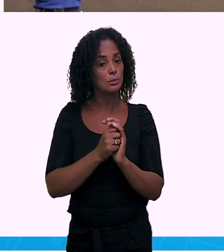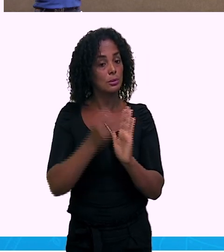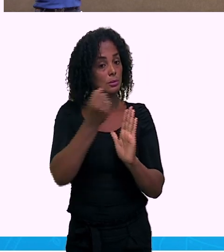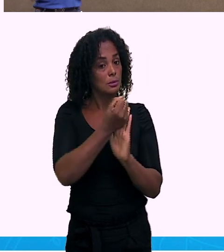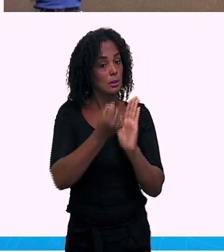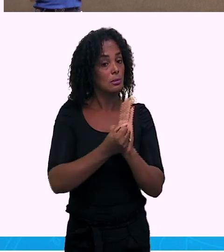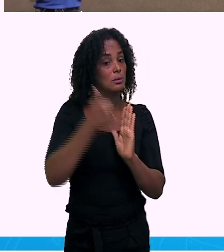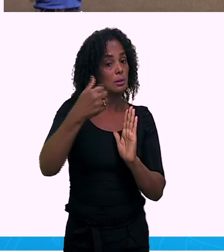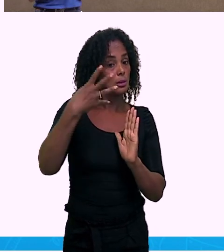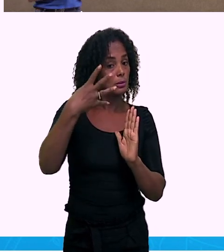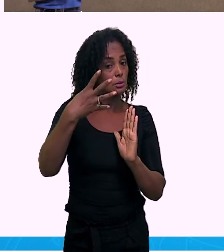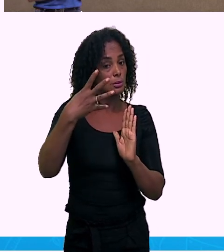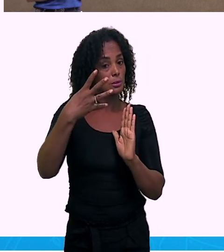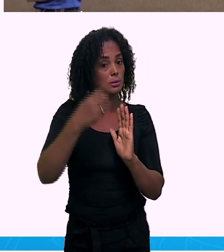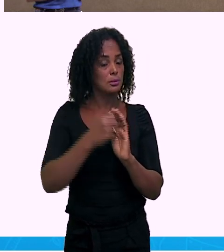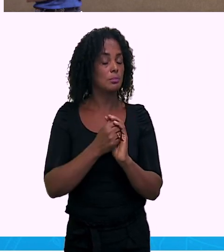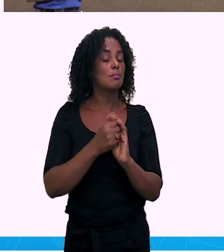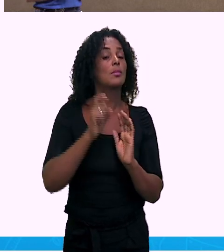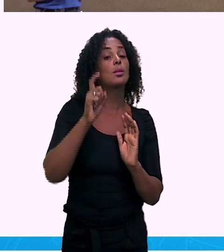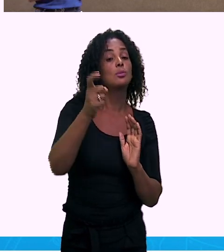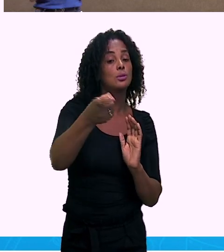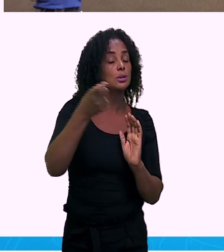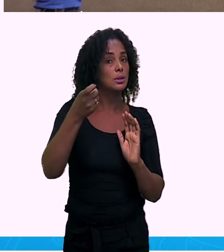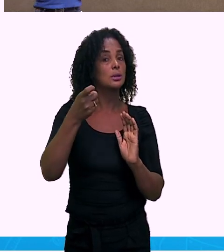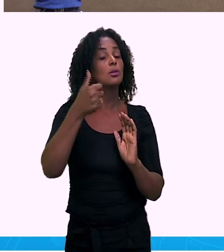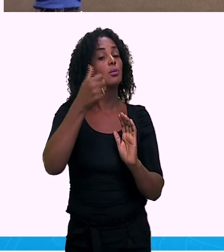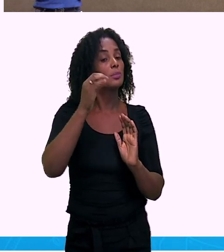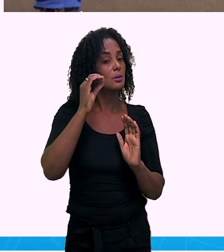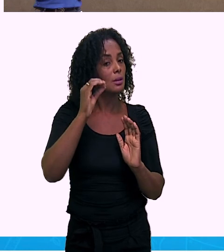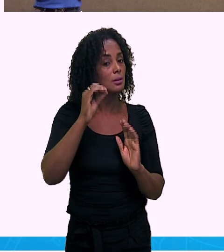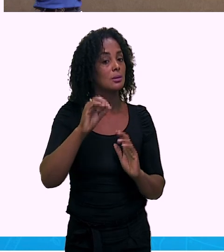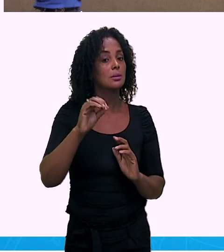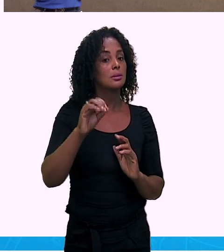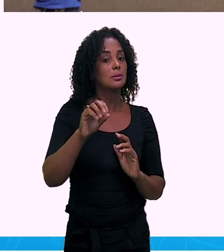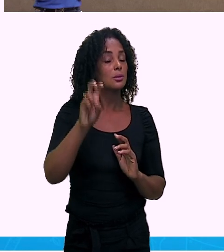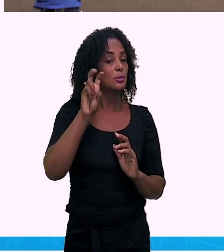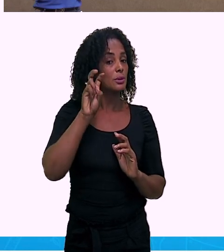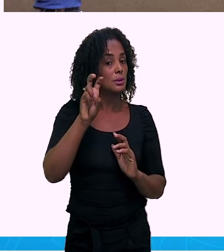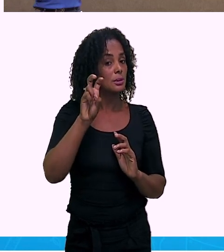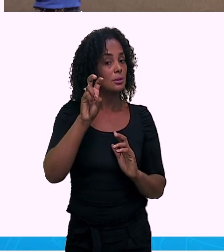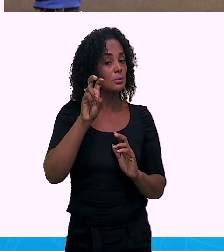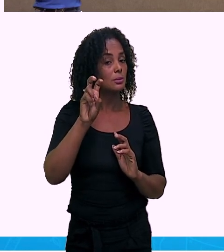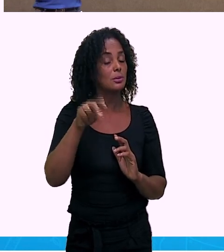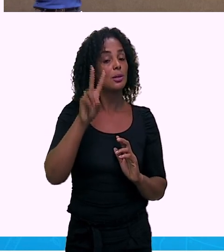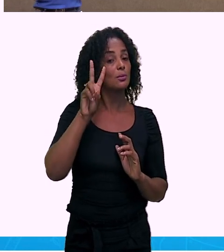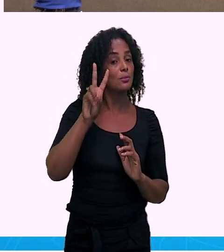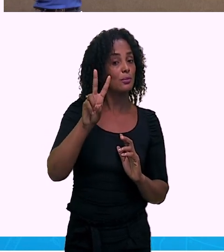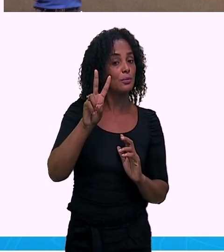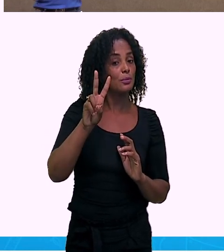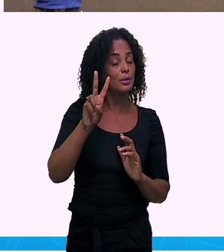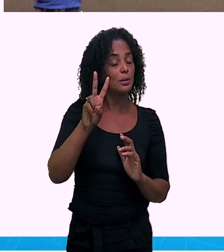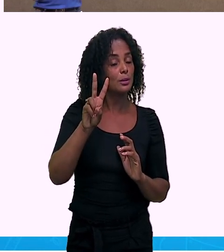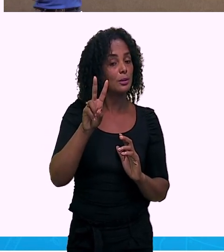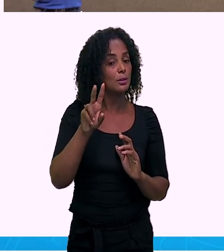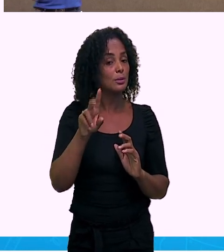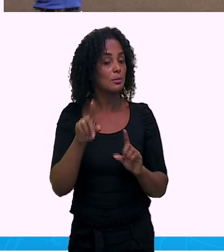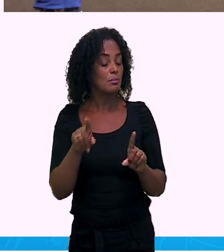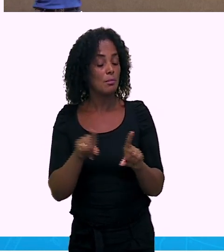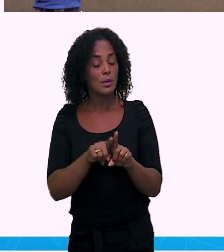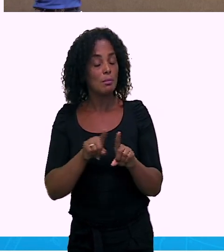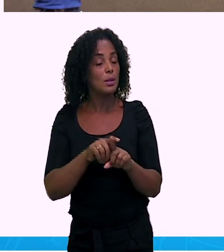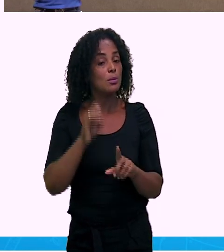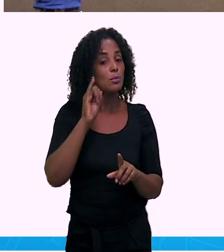XIV, o X como 10, o 5, que é o V, e o 1 entre eles, que quer